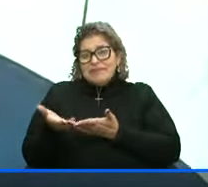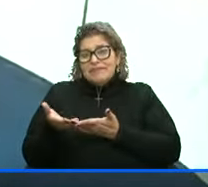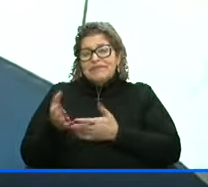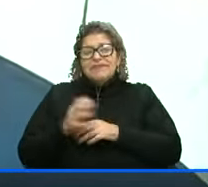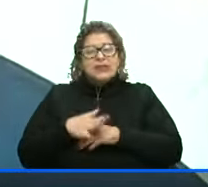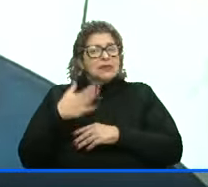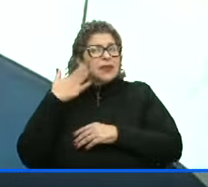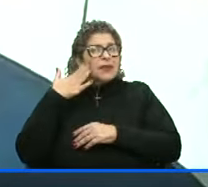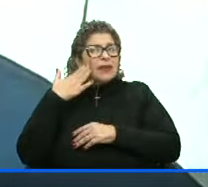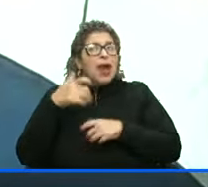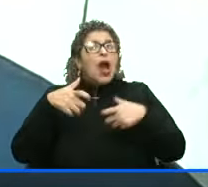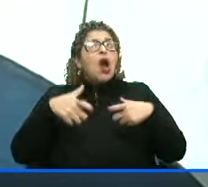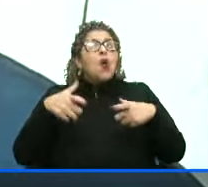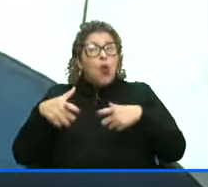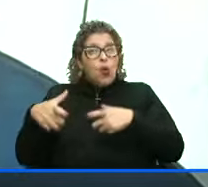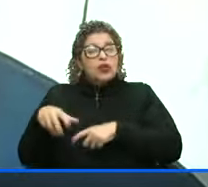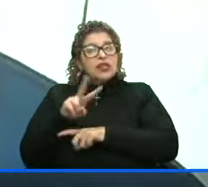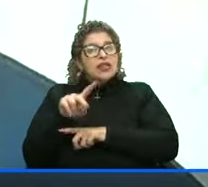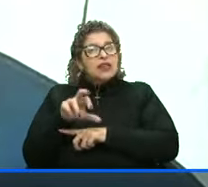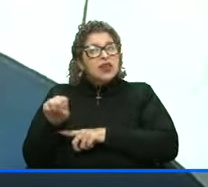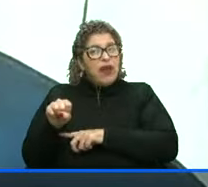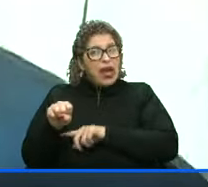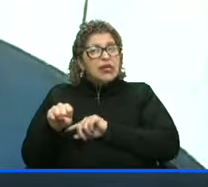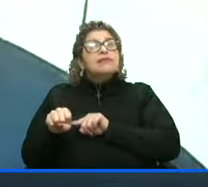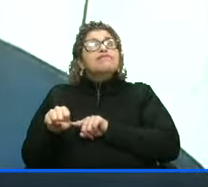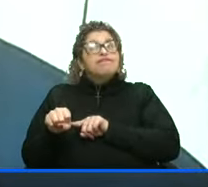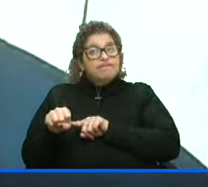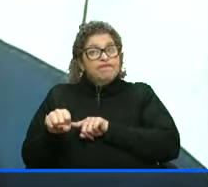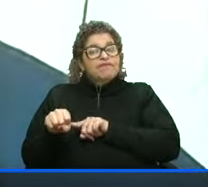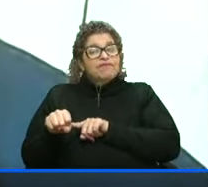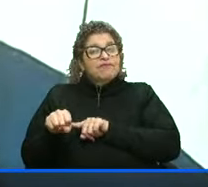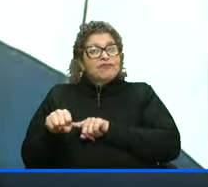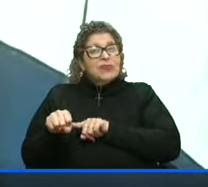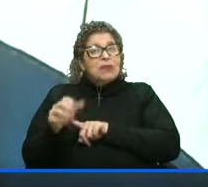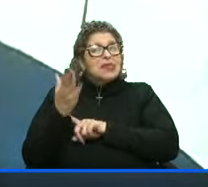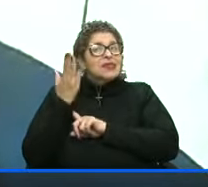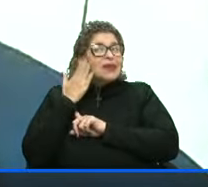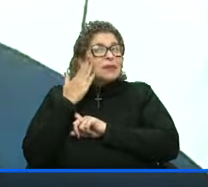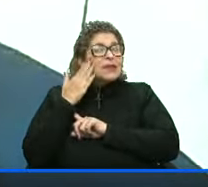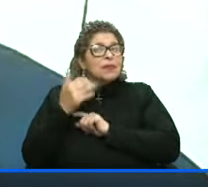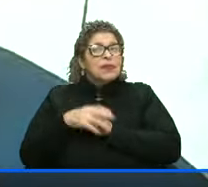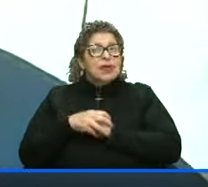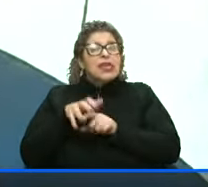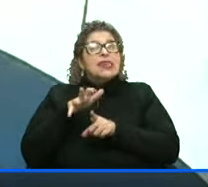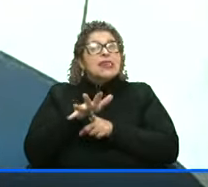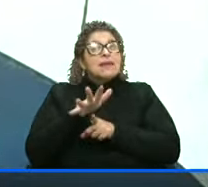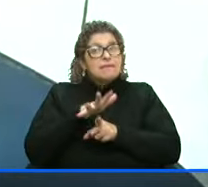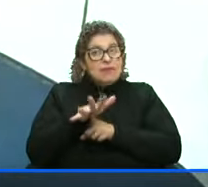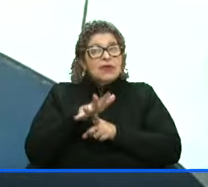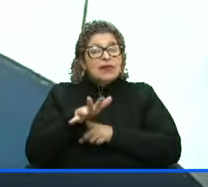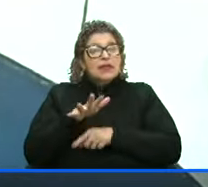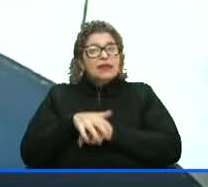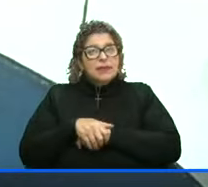precisamos saber onde que tem estas vagas. Nós precisamos saber qual é a demanda